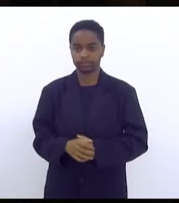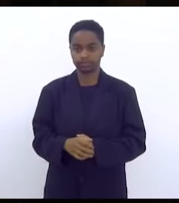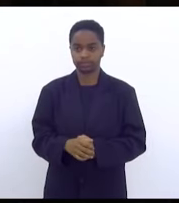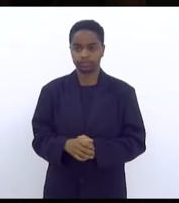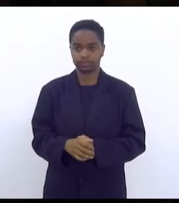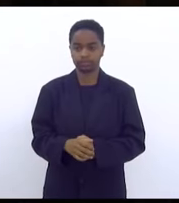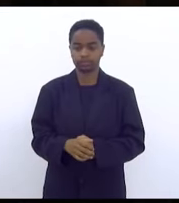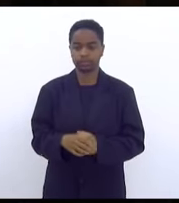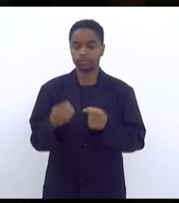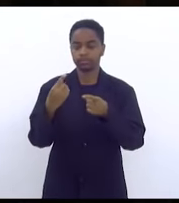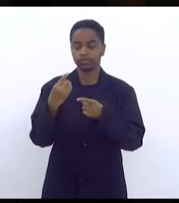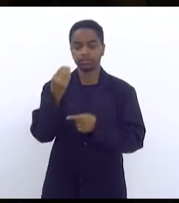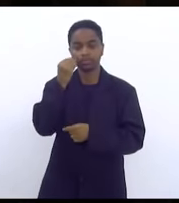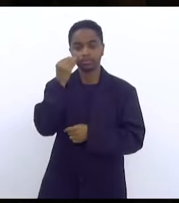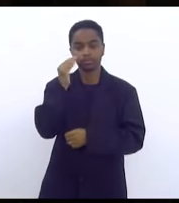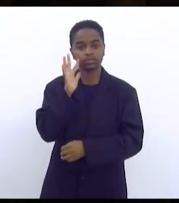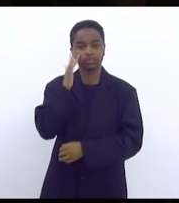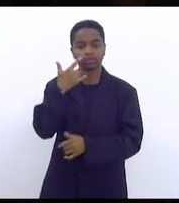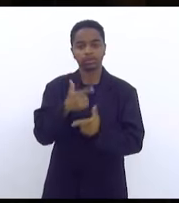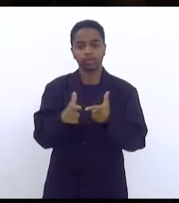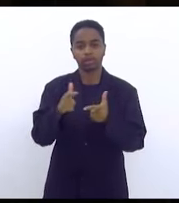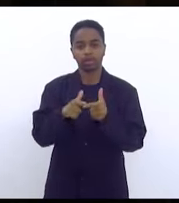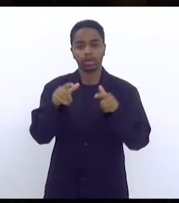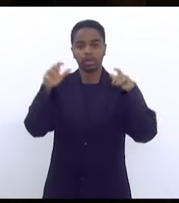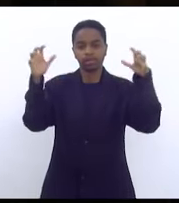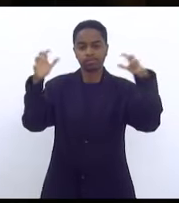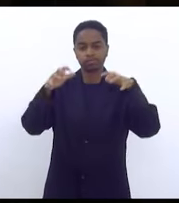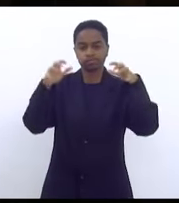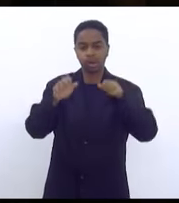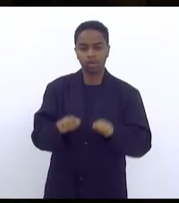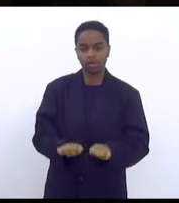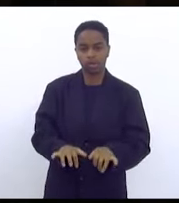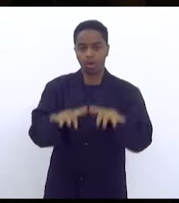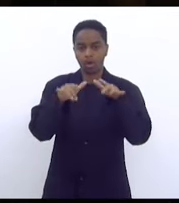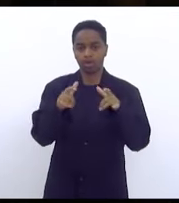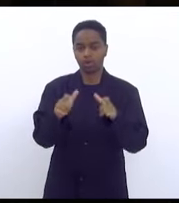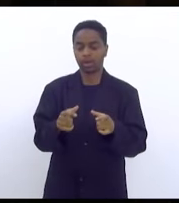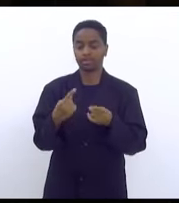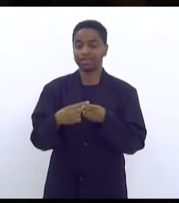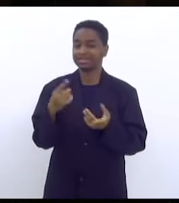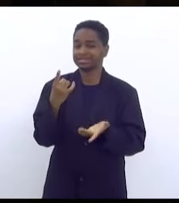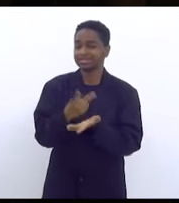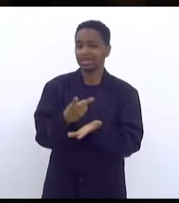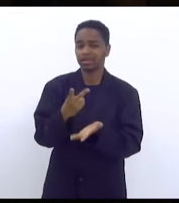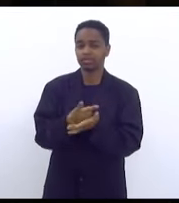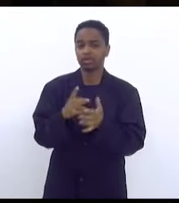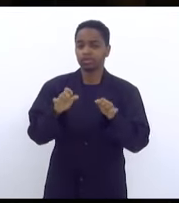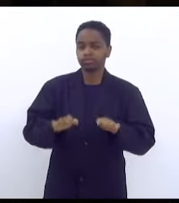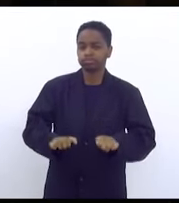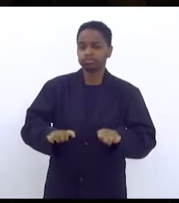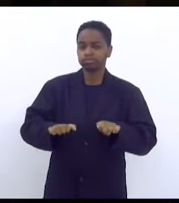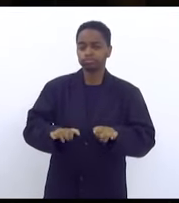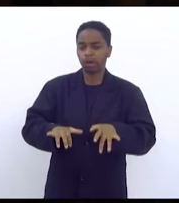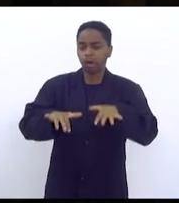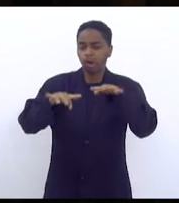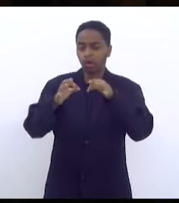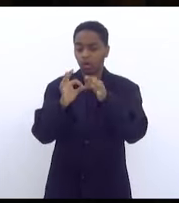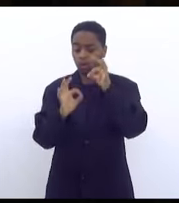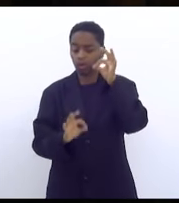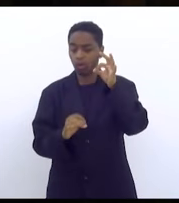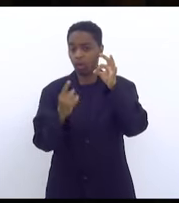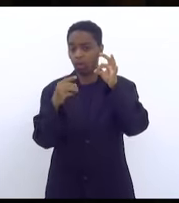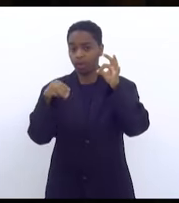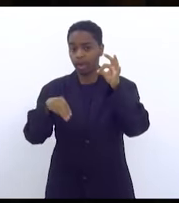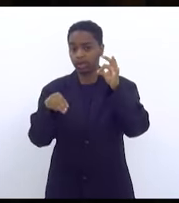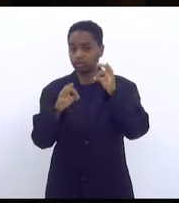para poder solucionar o problema da enchente naquela região, que quando chove dá 1 metro d'água. Então, assim, a população almeja